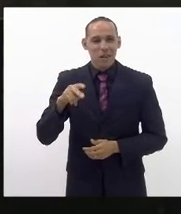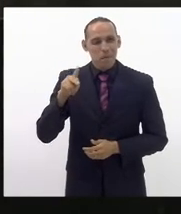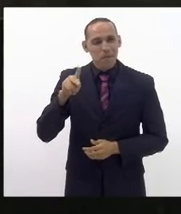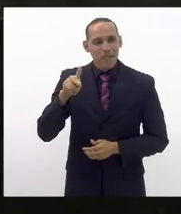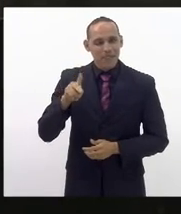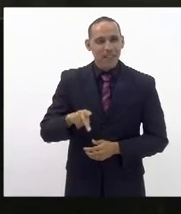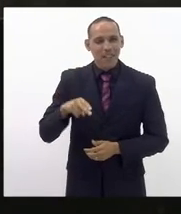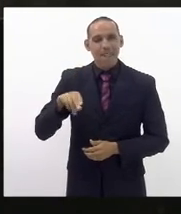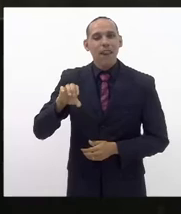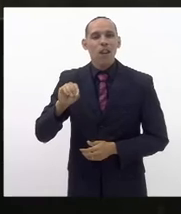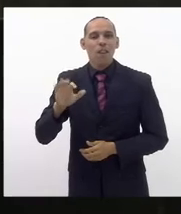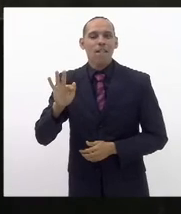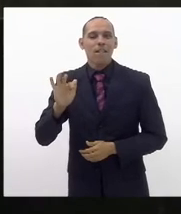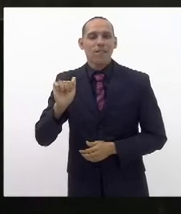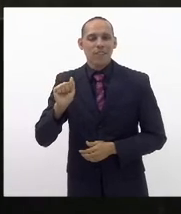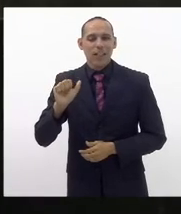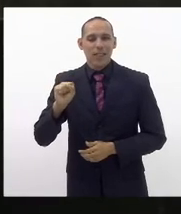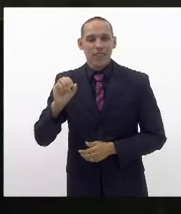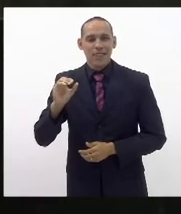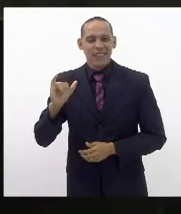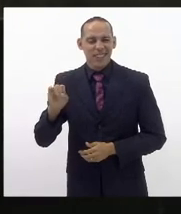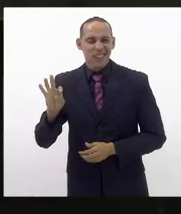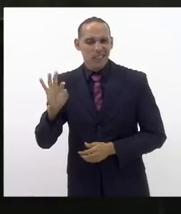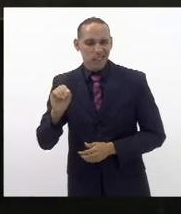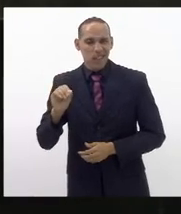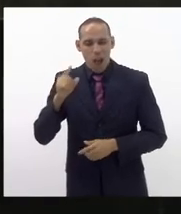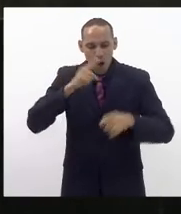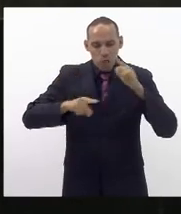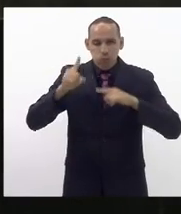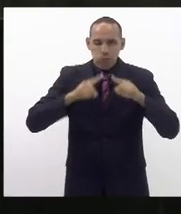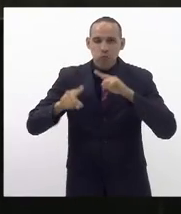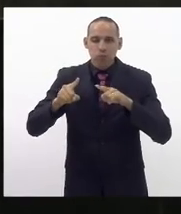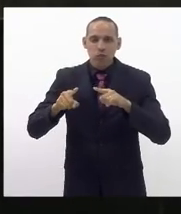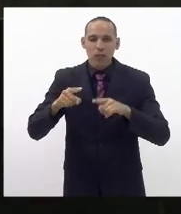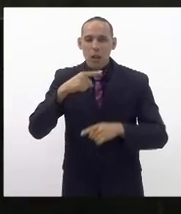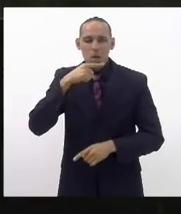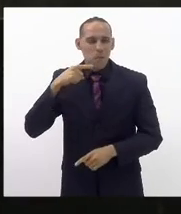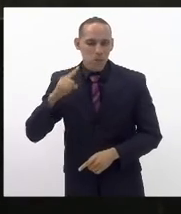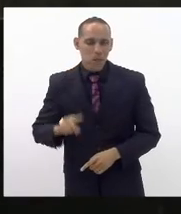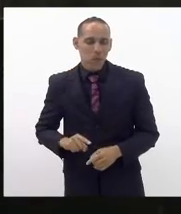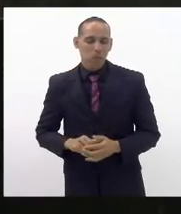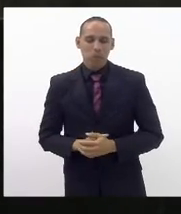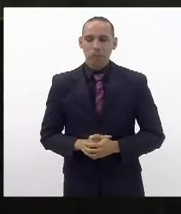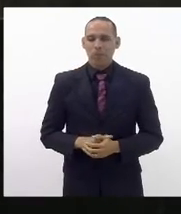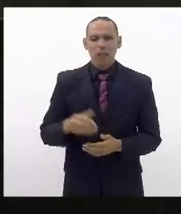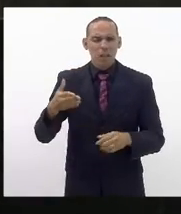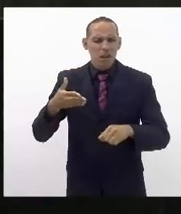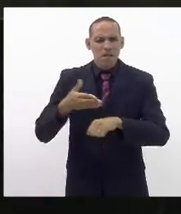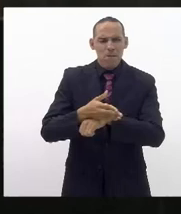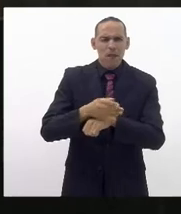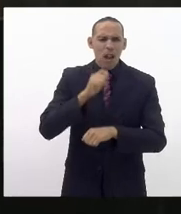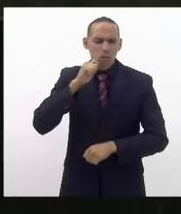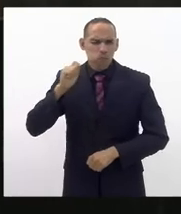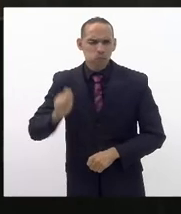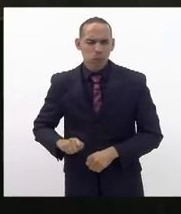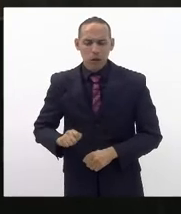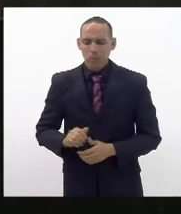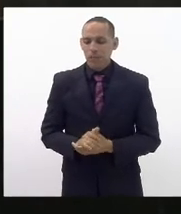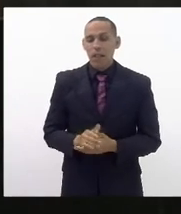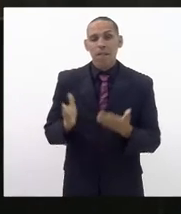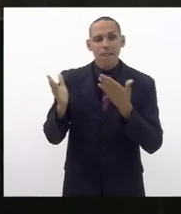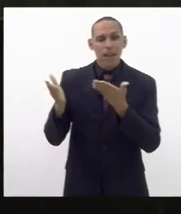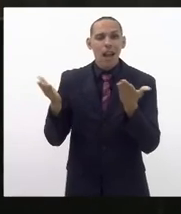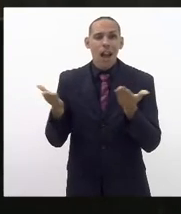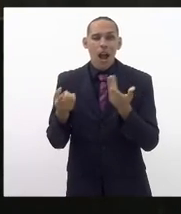neofascista, que comanda a Rússia, que invadiu a Ucrânia, agora